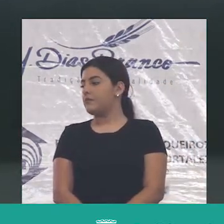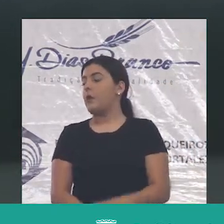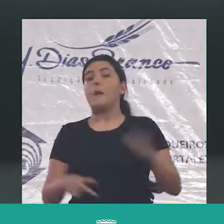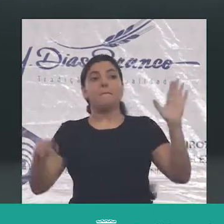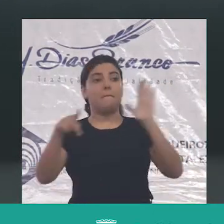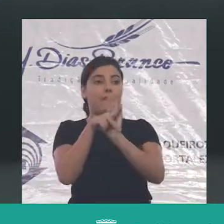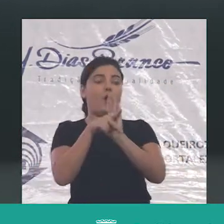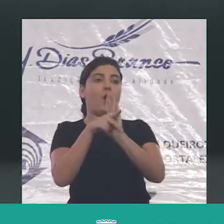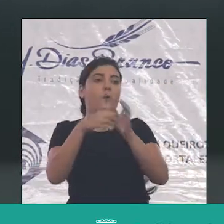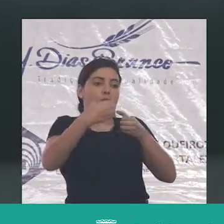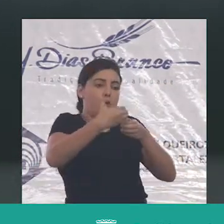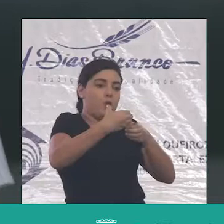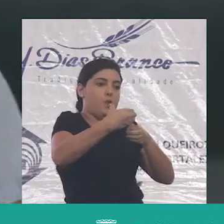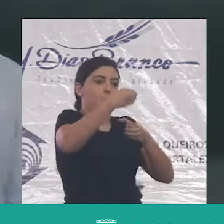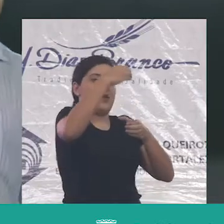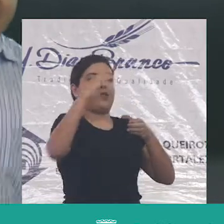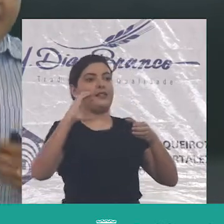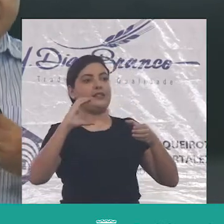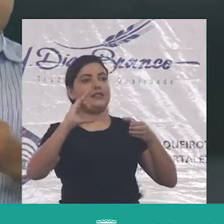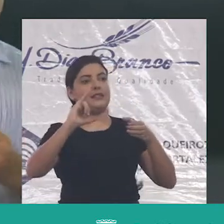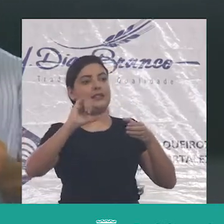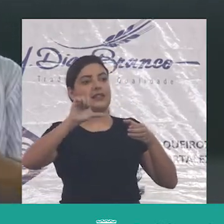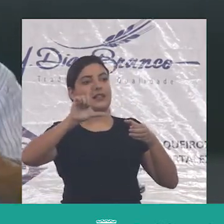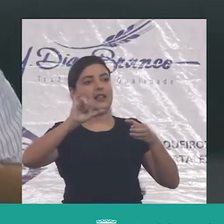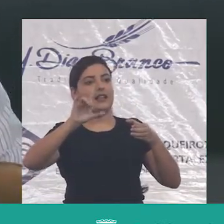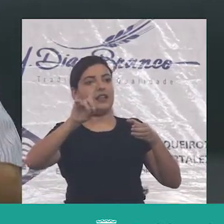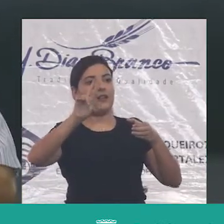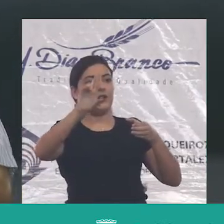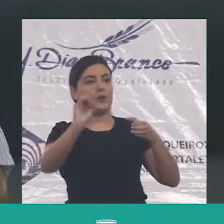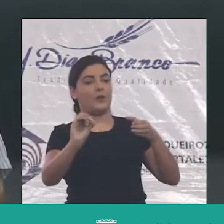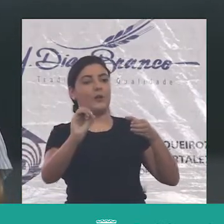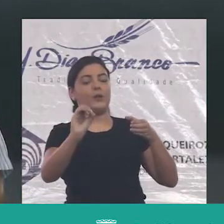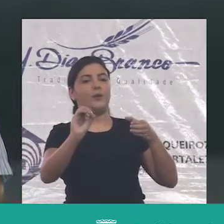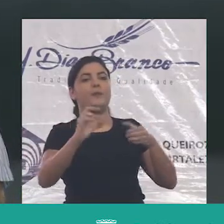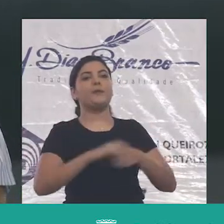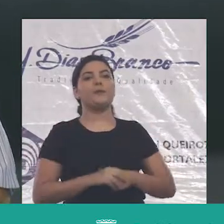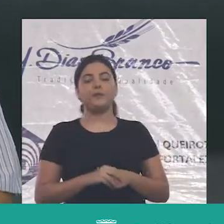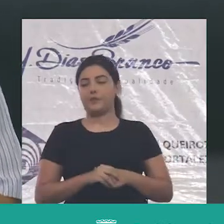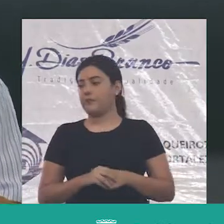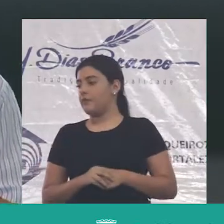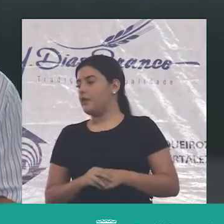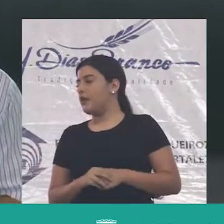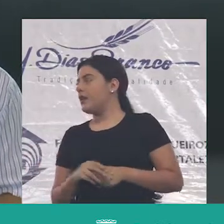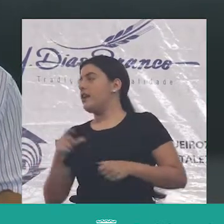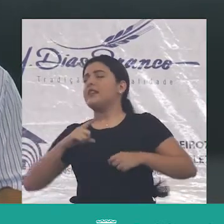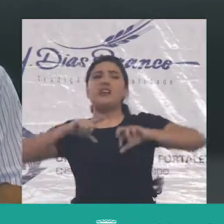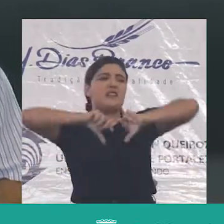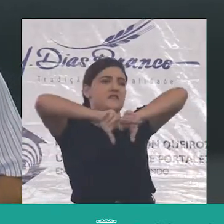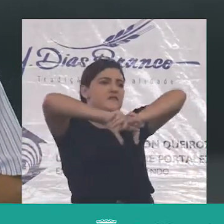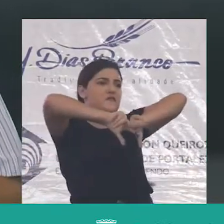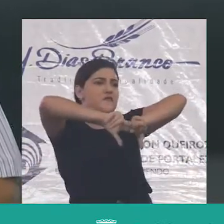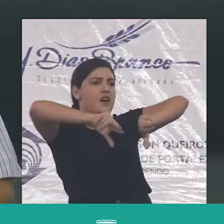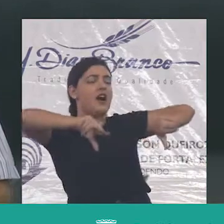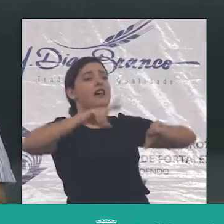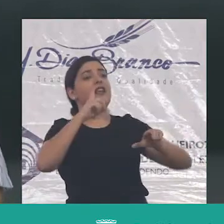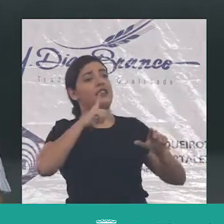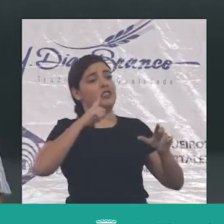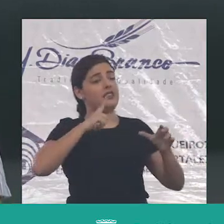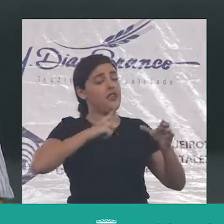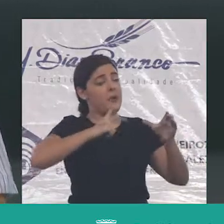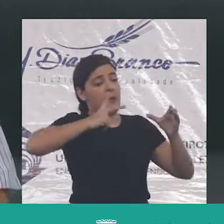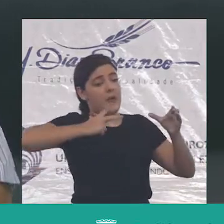cilindro. Então geratriz parece muito com a ideia de aresta. Eu também vou ter várias geratrizes que vão ser paralelas e o